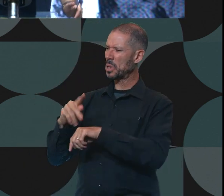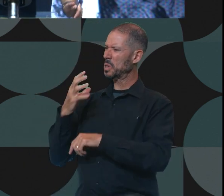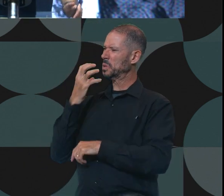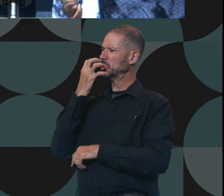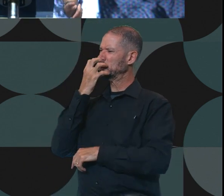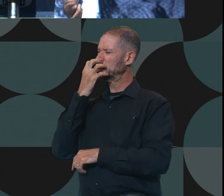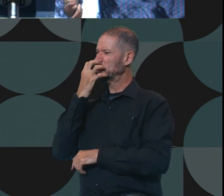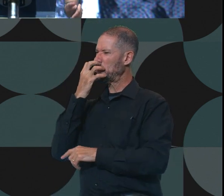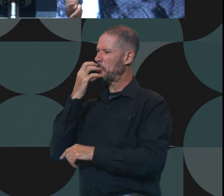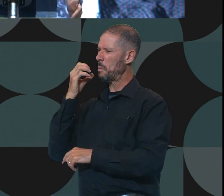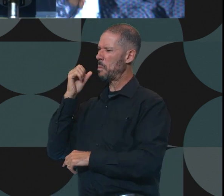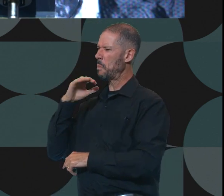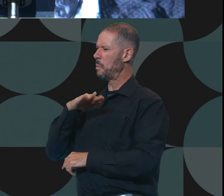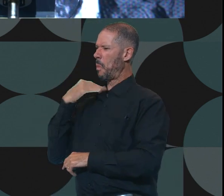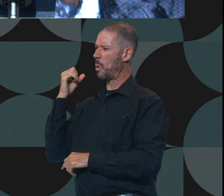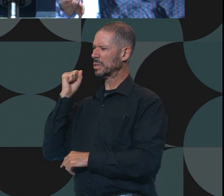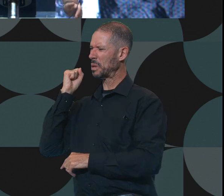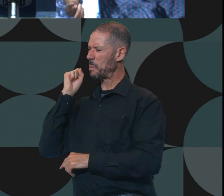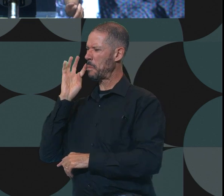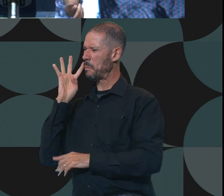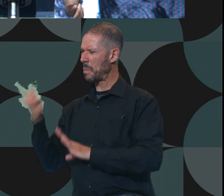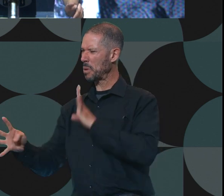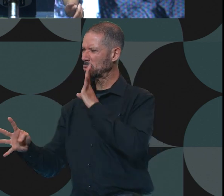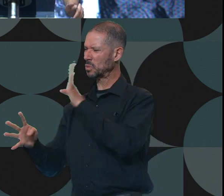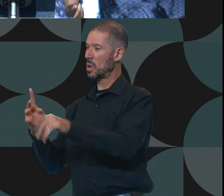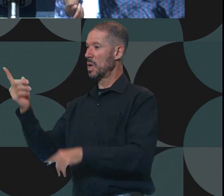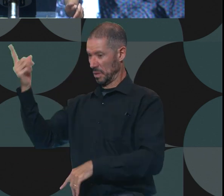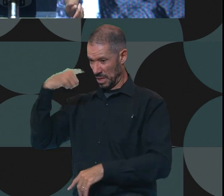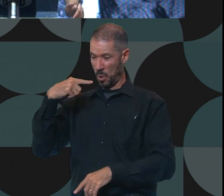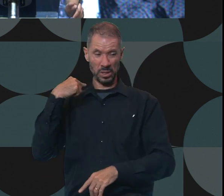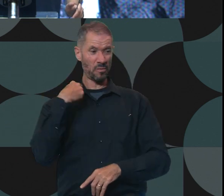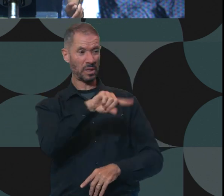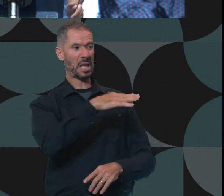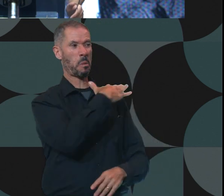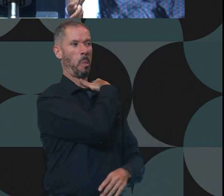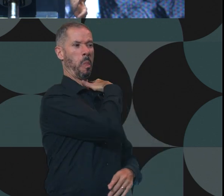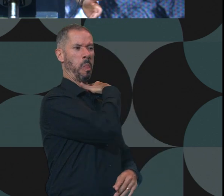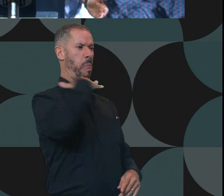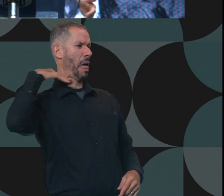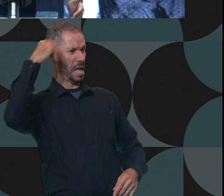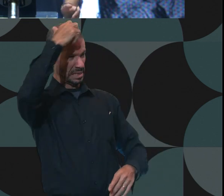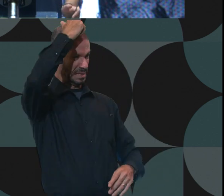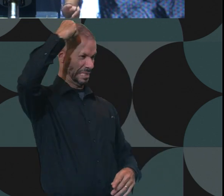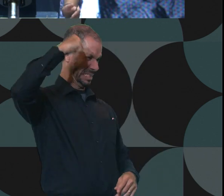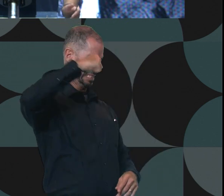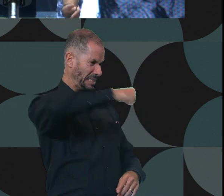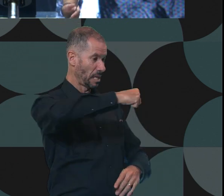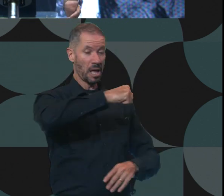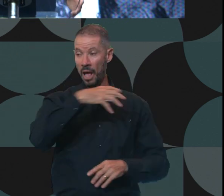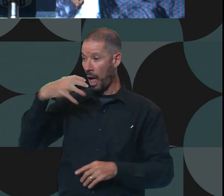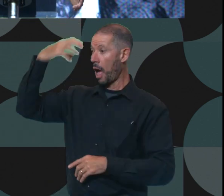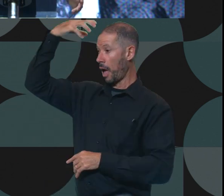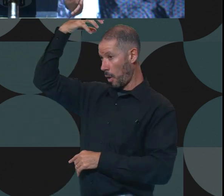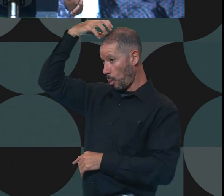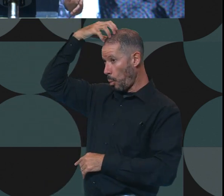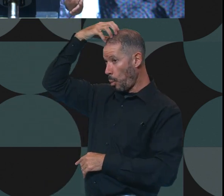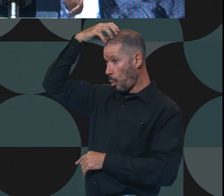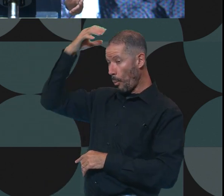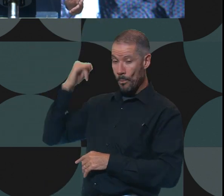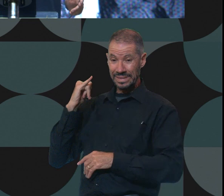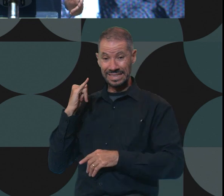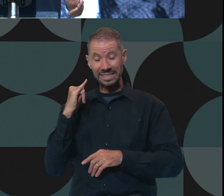amaldiçoa meu senhor, ó rei? Dê a ordem, e eu cortarei a cabeça dele. O rei, porém,